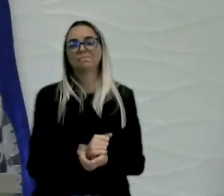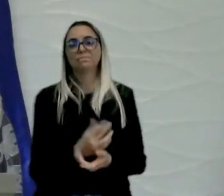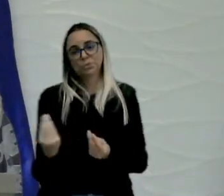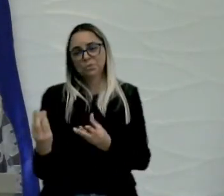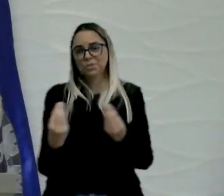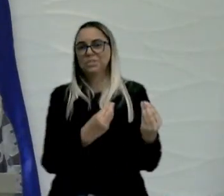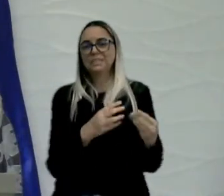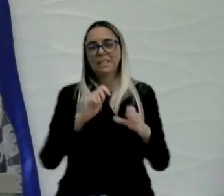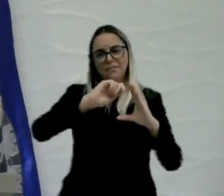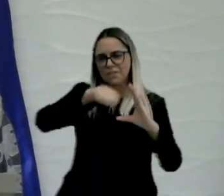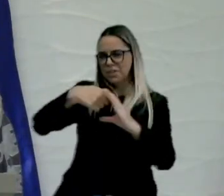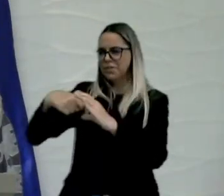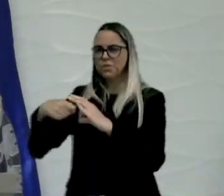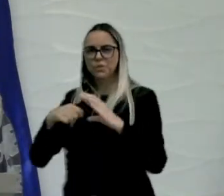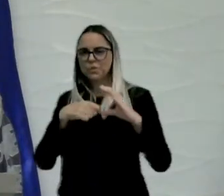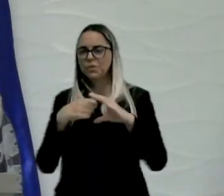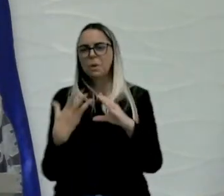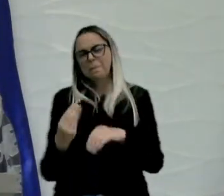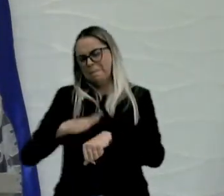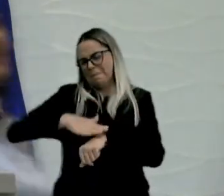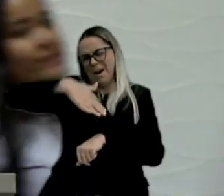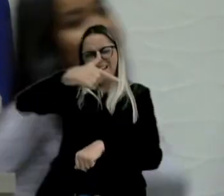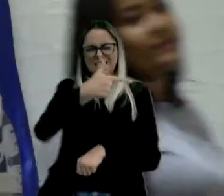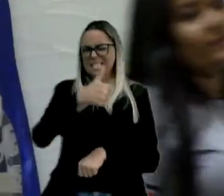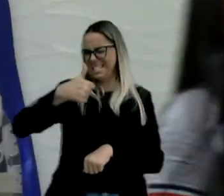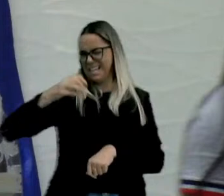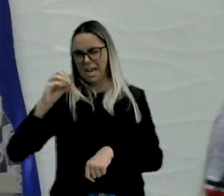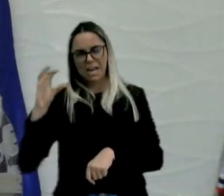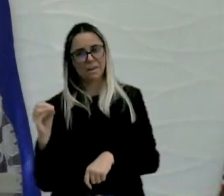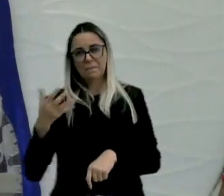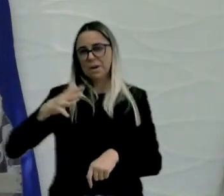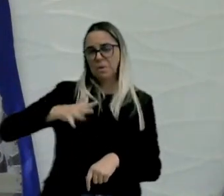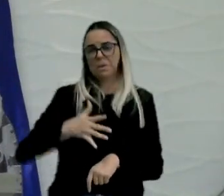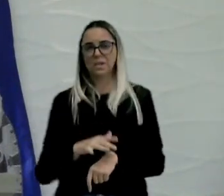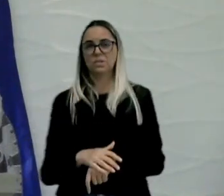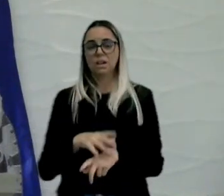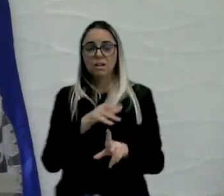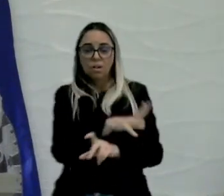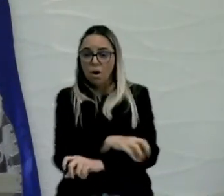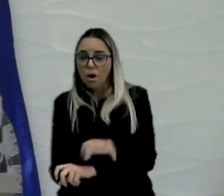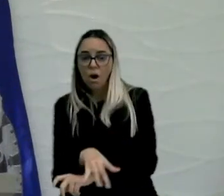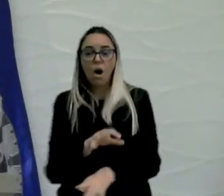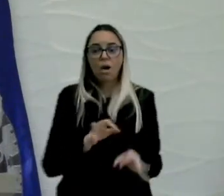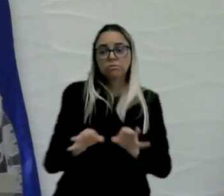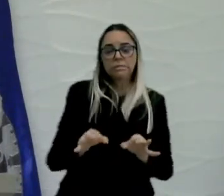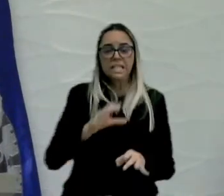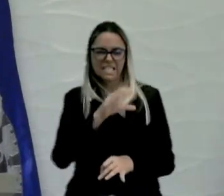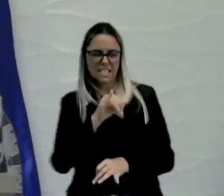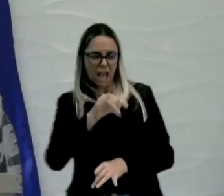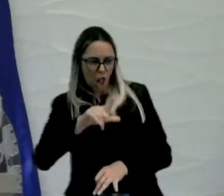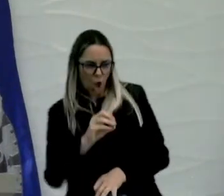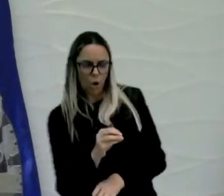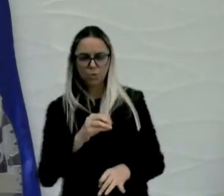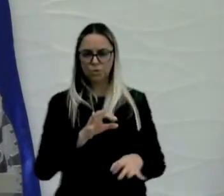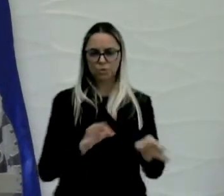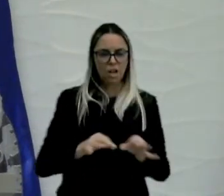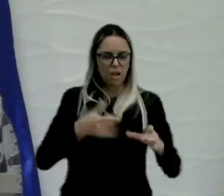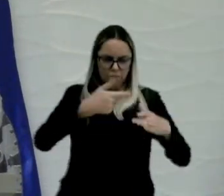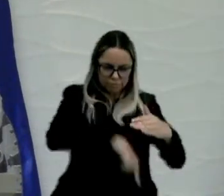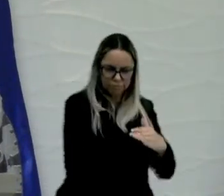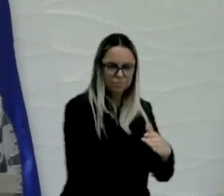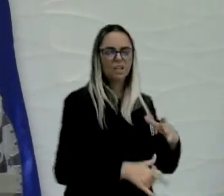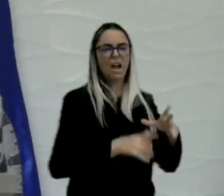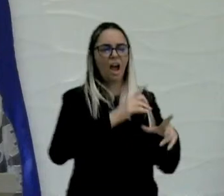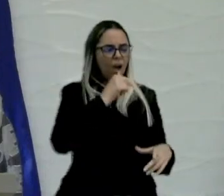vereador pezinho mostrando aração de terra mostrando fazendo silo mostrando cavando buraco de cisterna mostrando fazendo